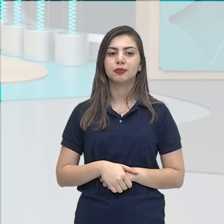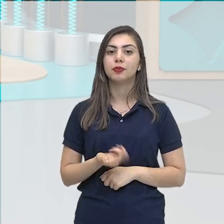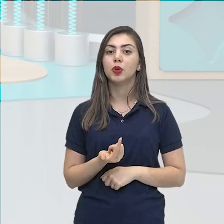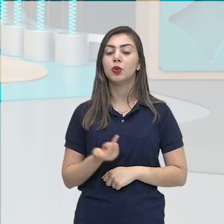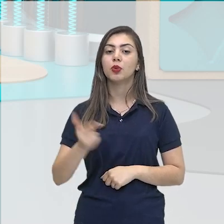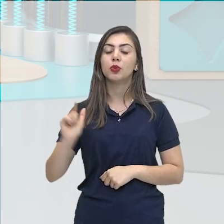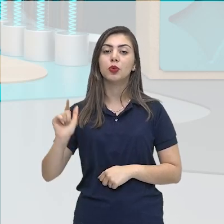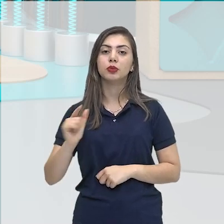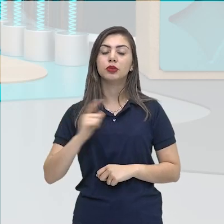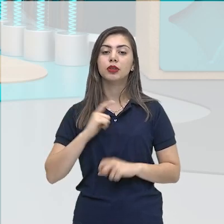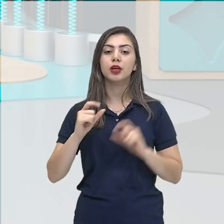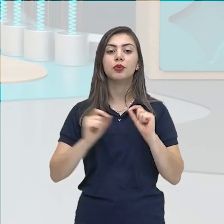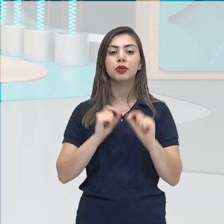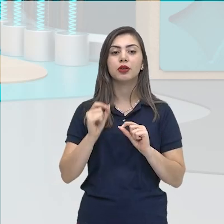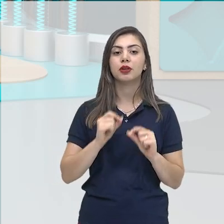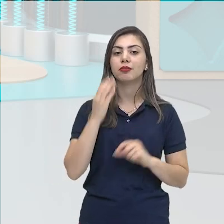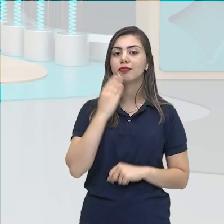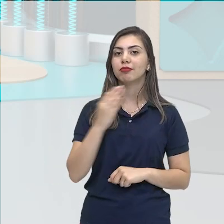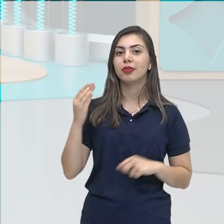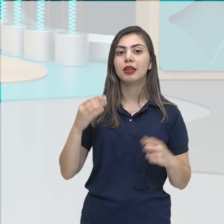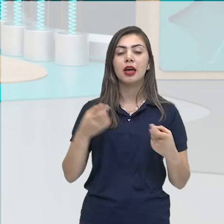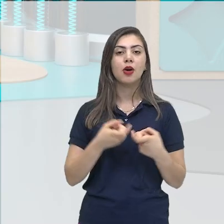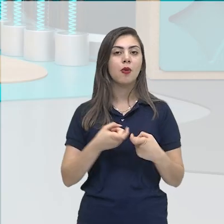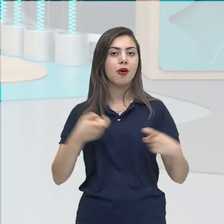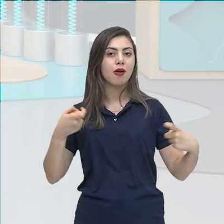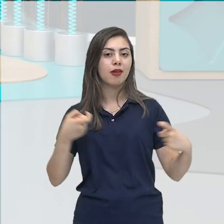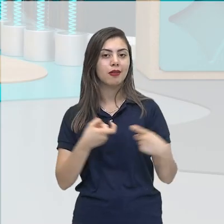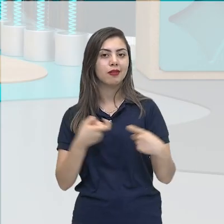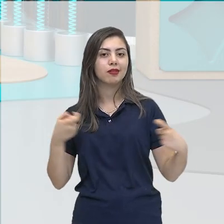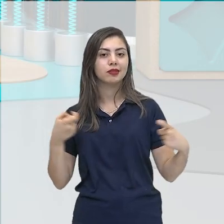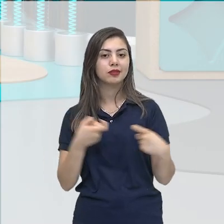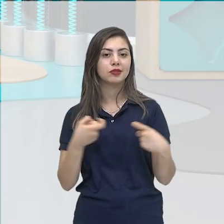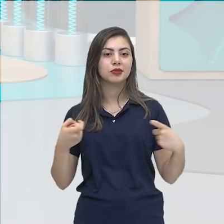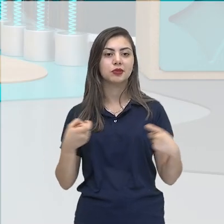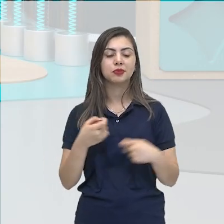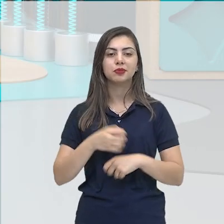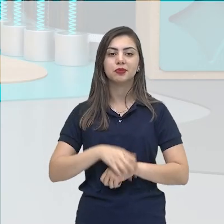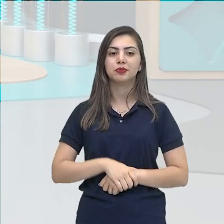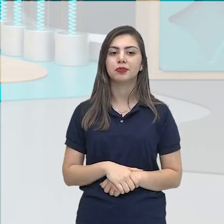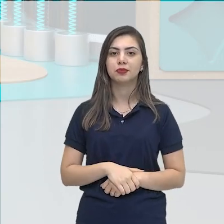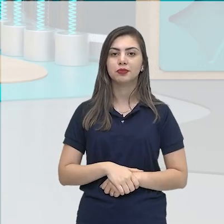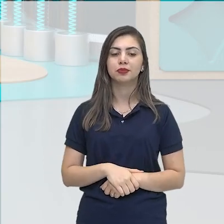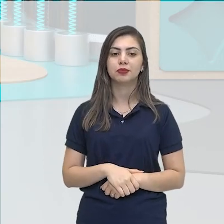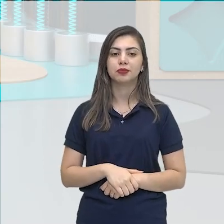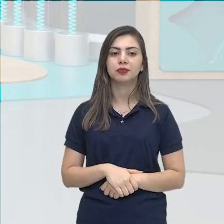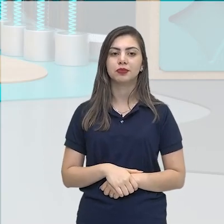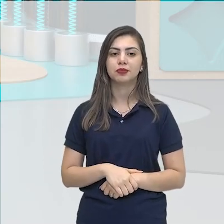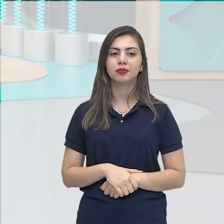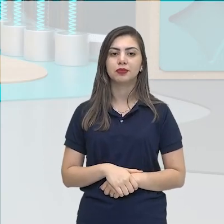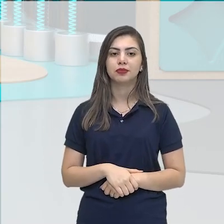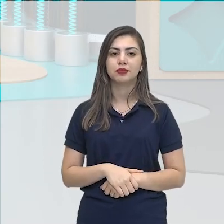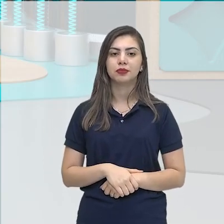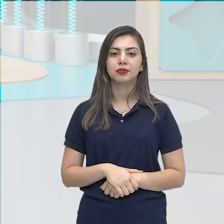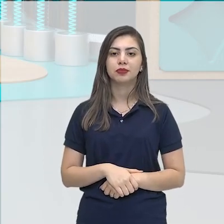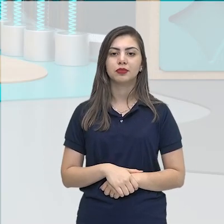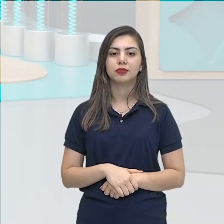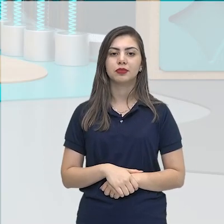nós vamos ter aí os elásticos e as faixas elásticas. Mais uma vez a caneleira.